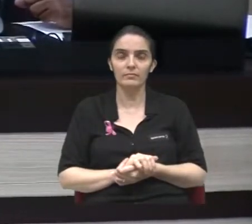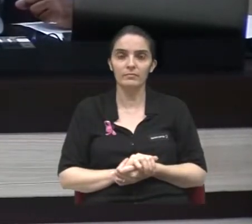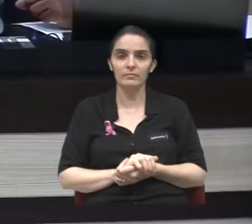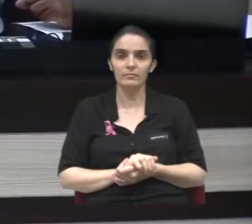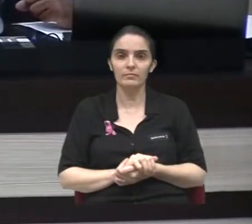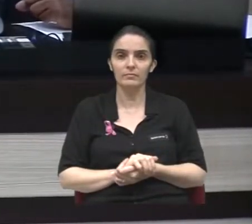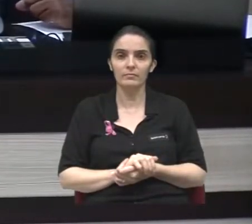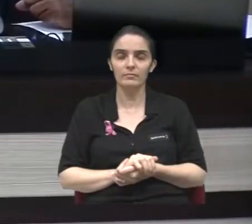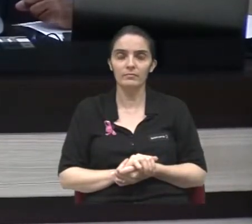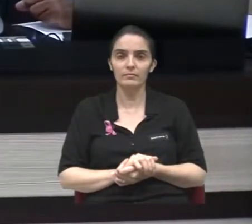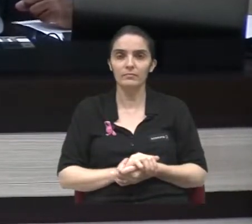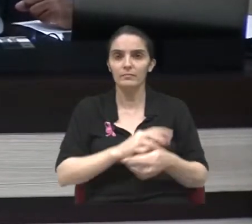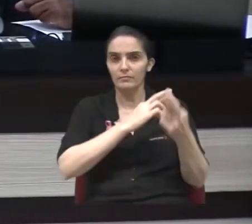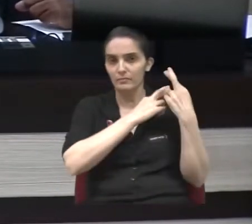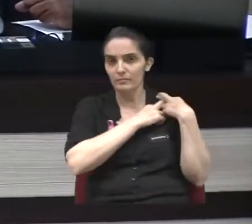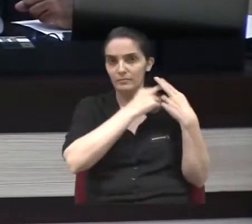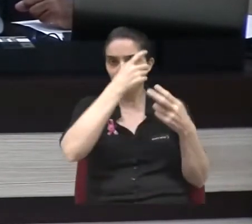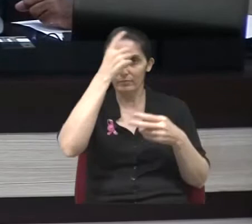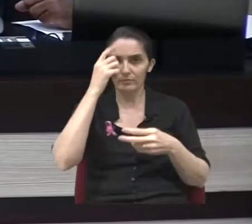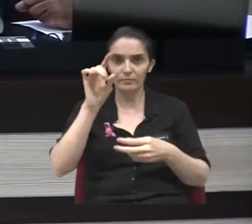Autoria, vereador Wagner Barbosa.